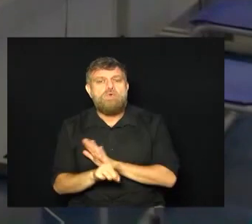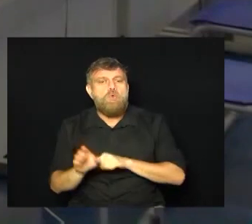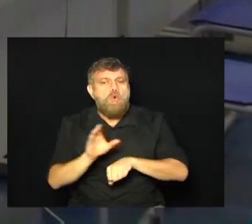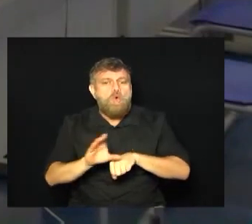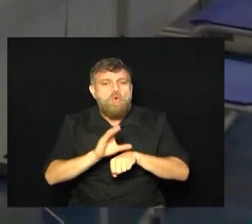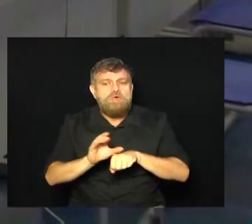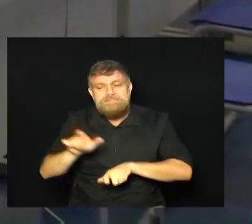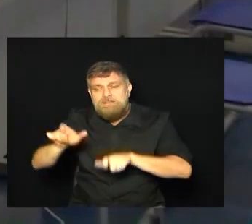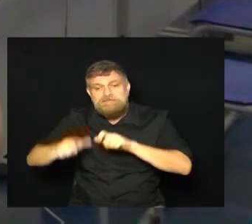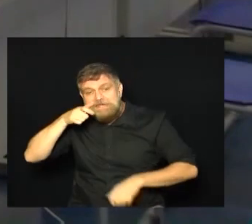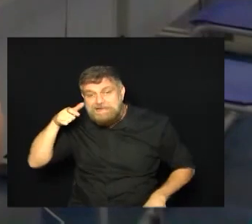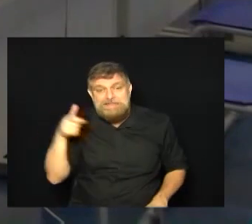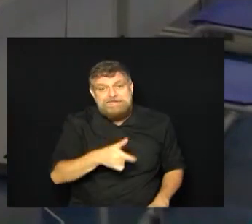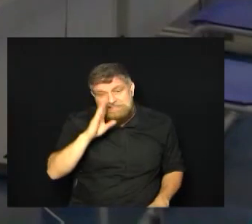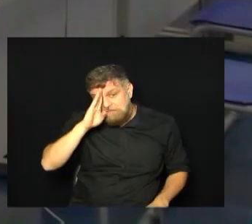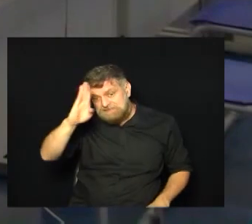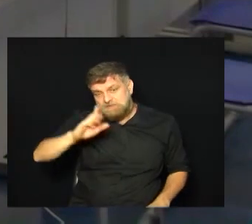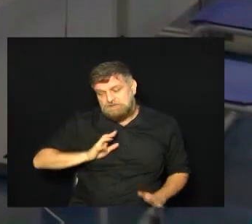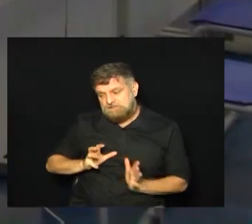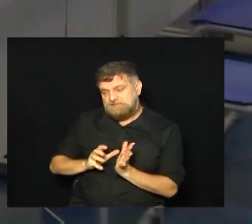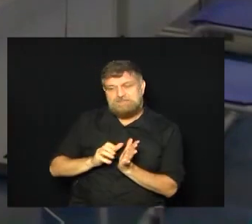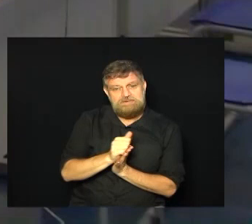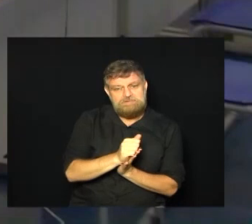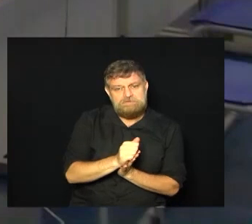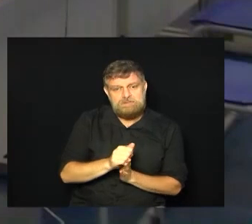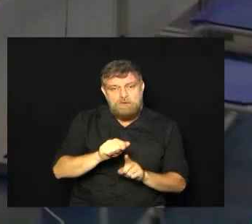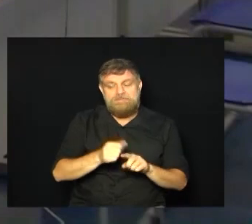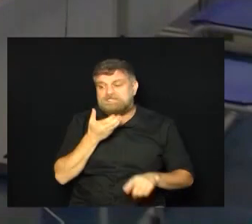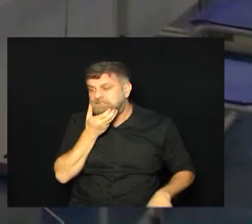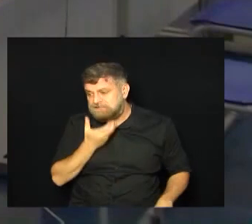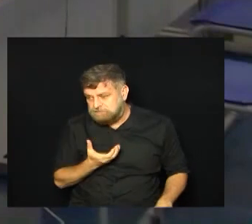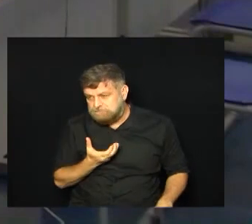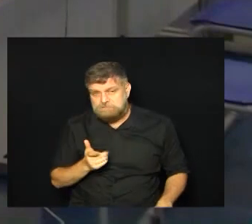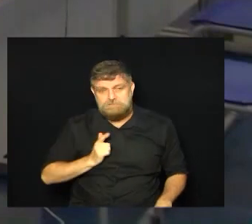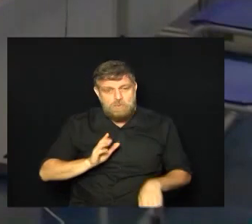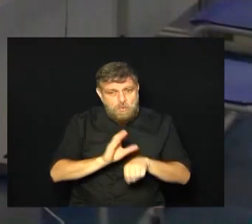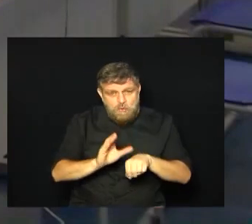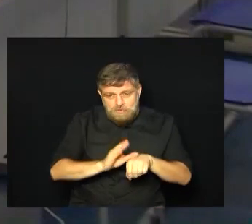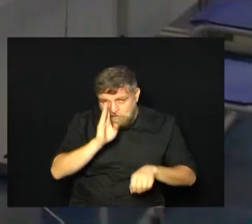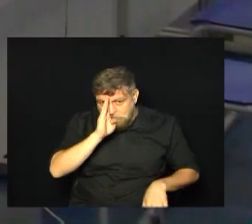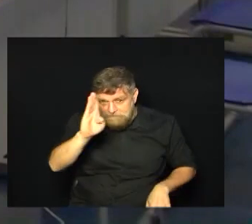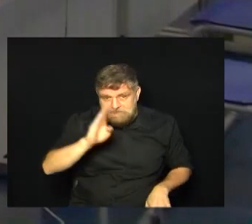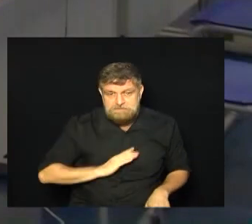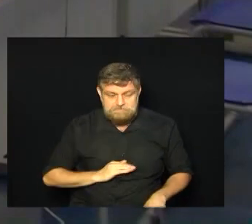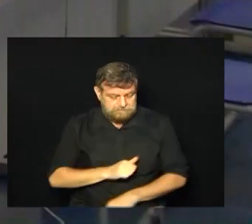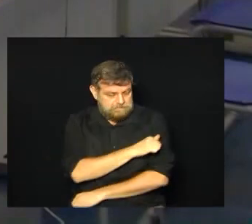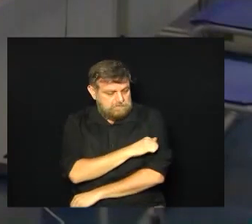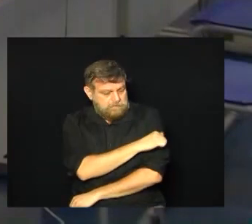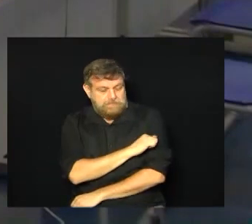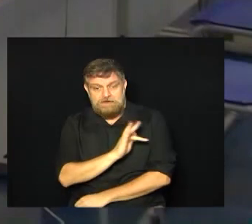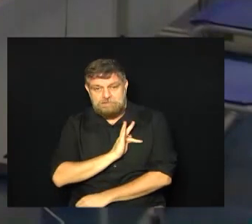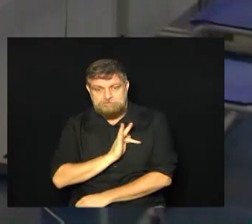procurados, Tainá? A gente teve inscrições no mês de dezembro. O curso mais procurado foi o técnico em enfermagem. A gente